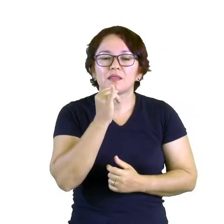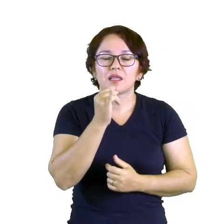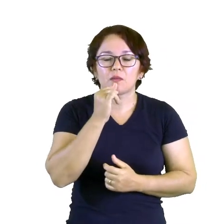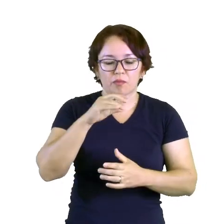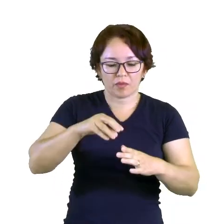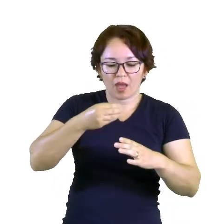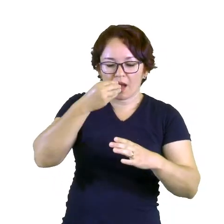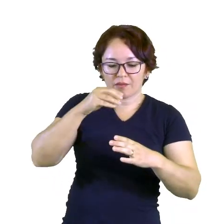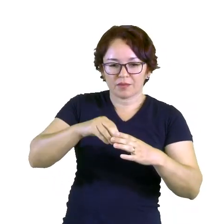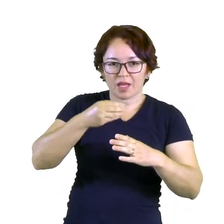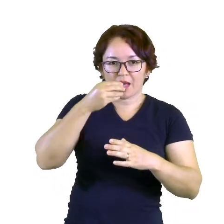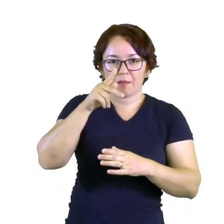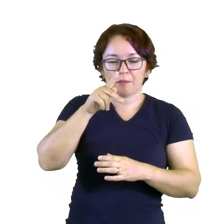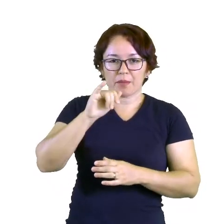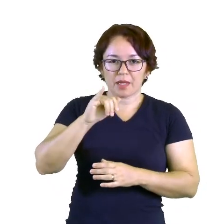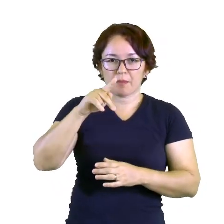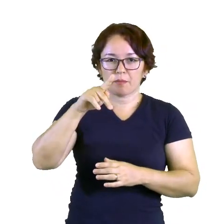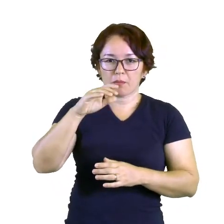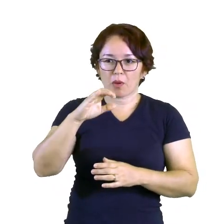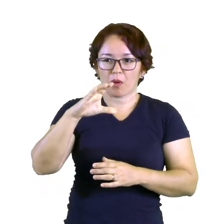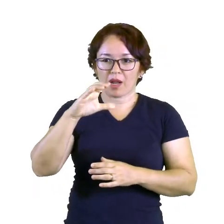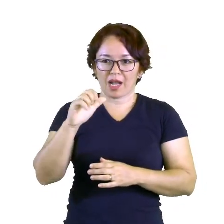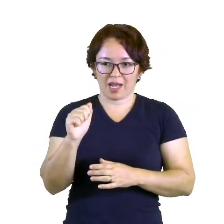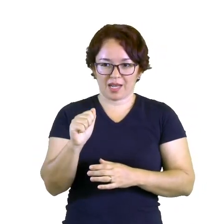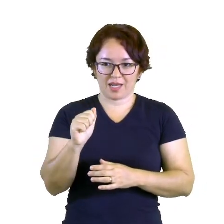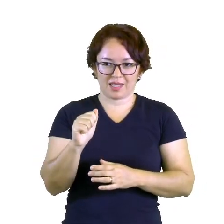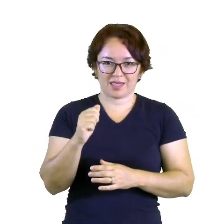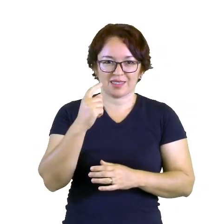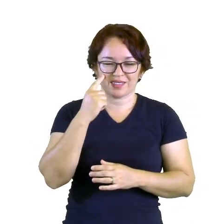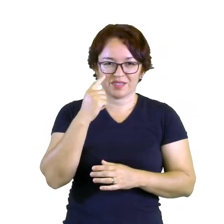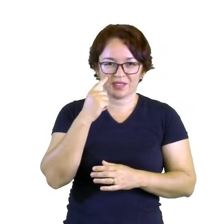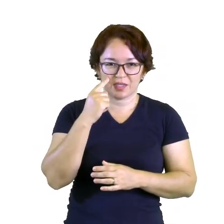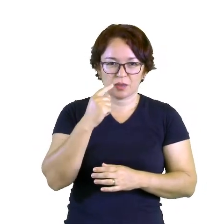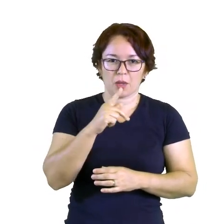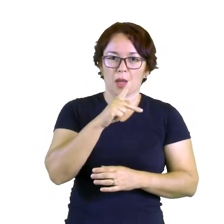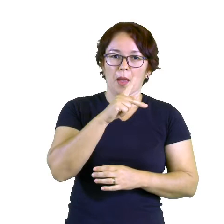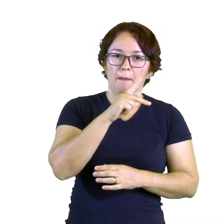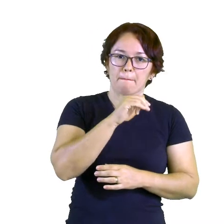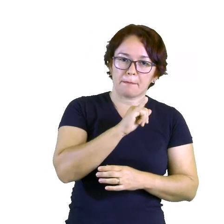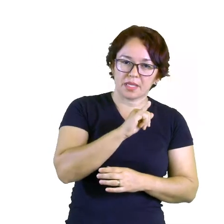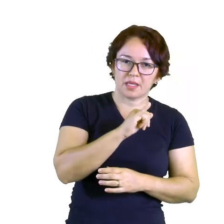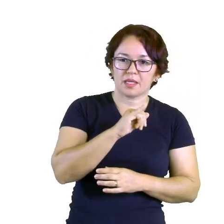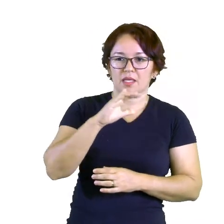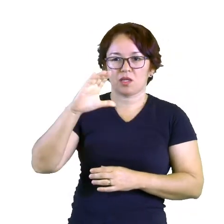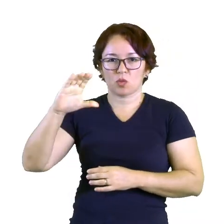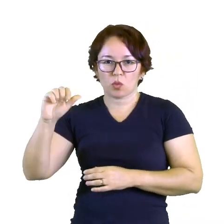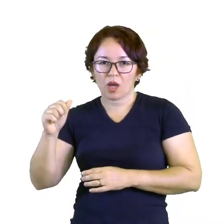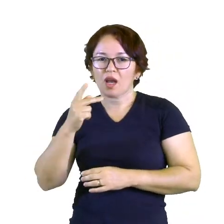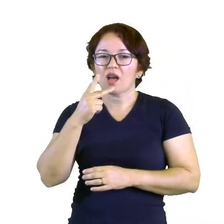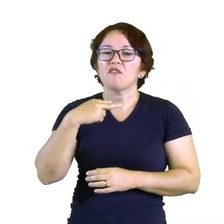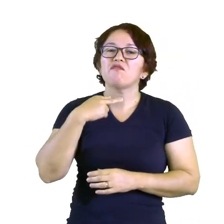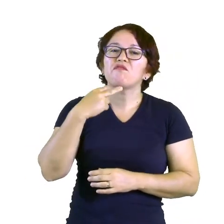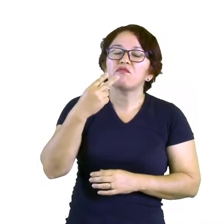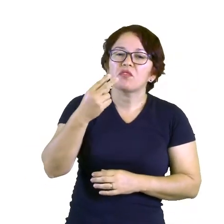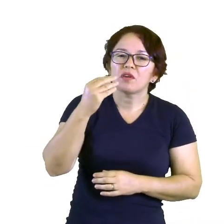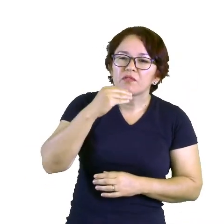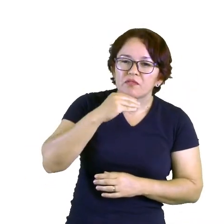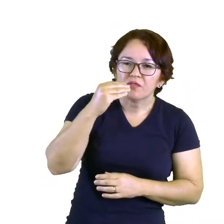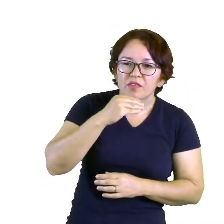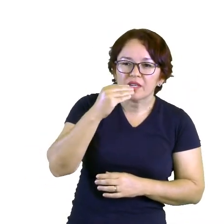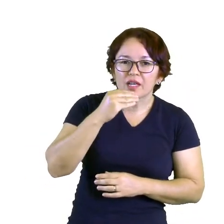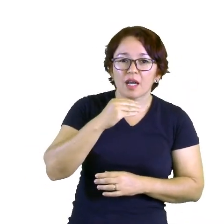nós temos o pi e o k, que são pronunciados com menos intensidade. E as